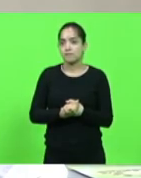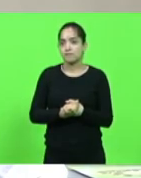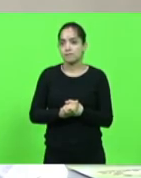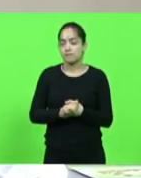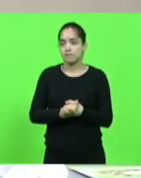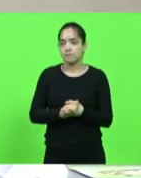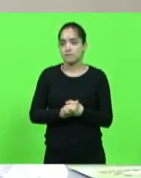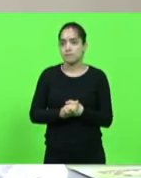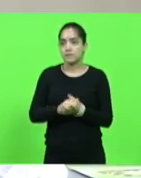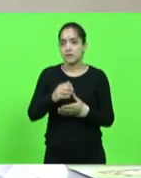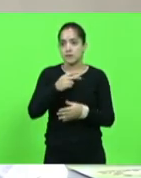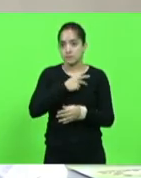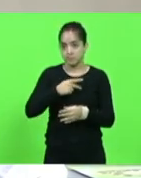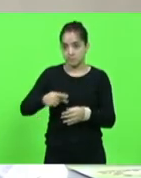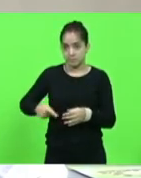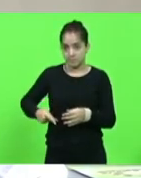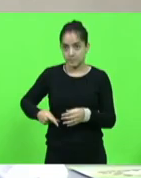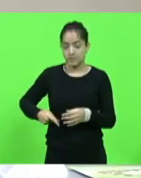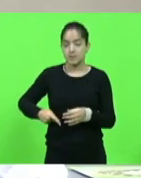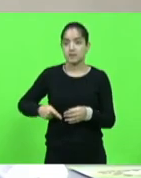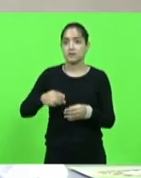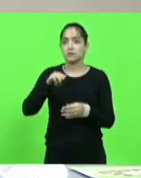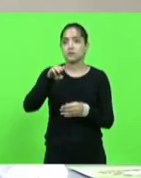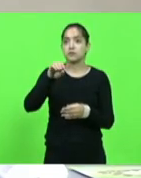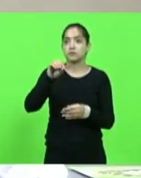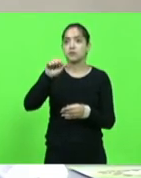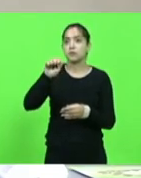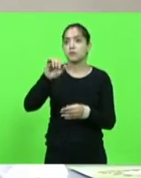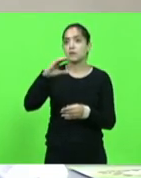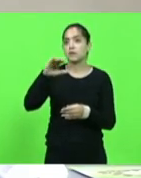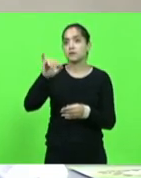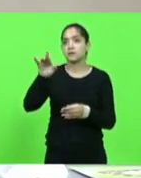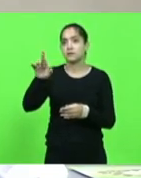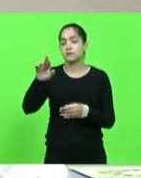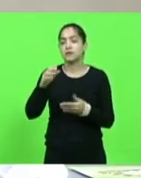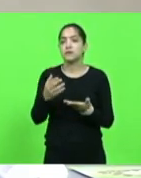De seu presidente Moacir Pereira, não precisamos falar